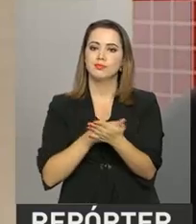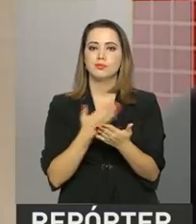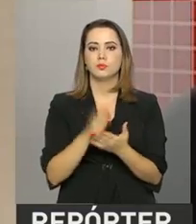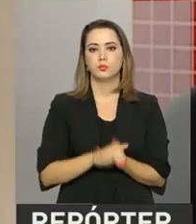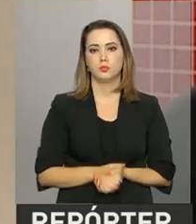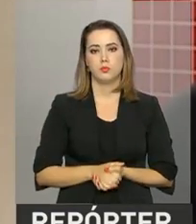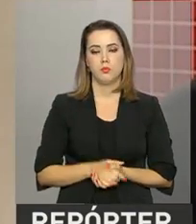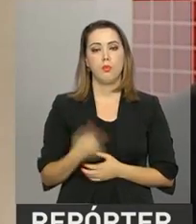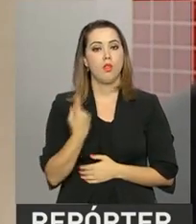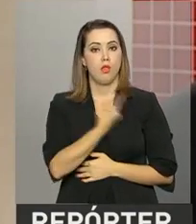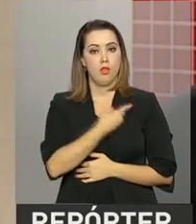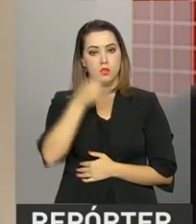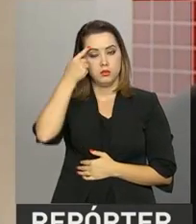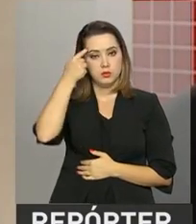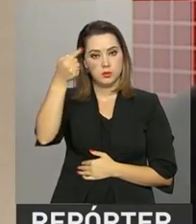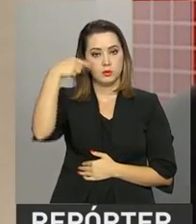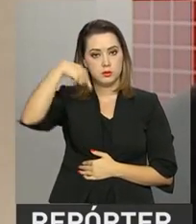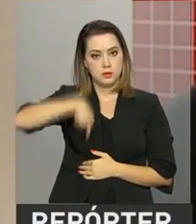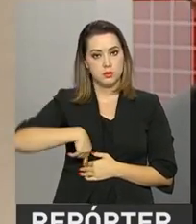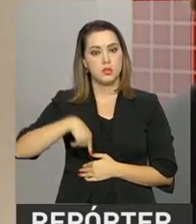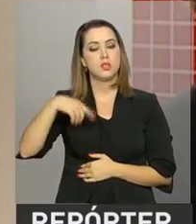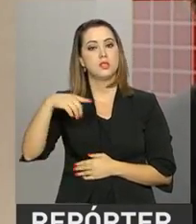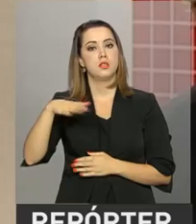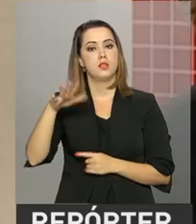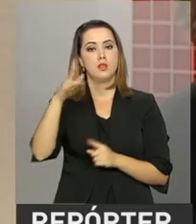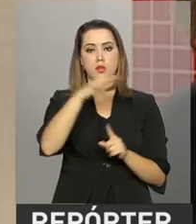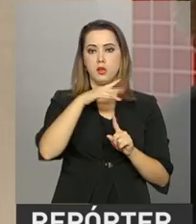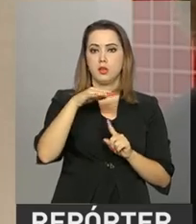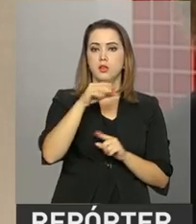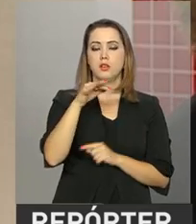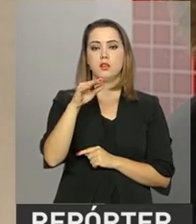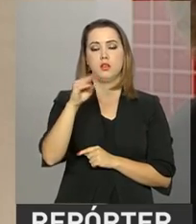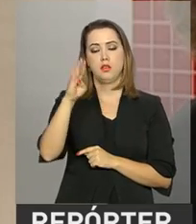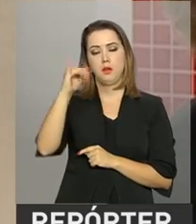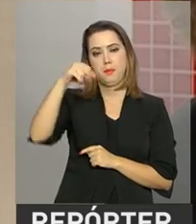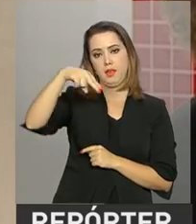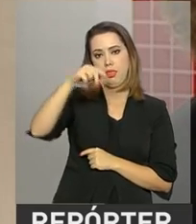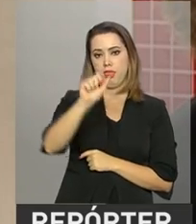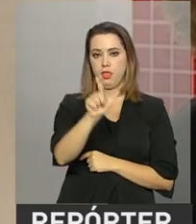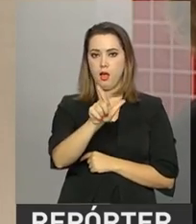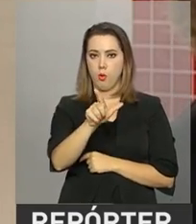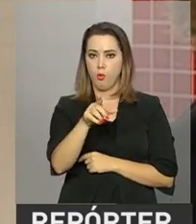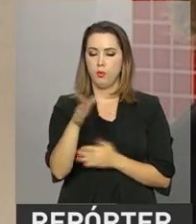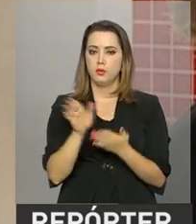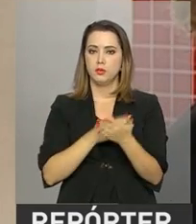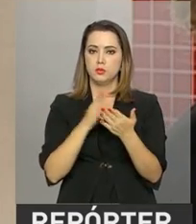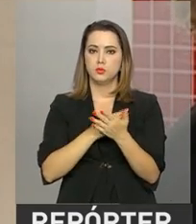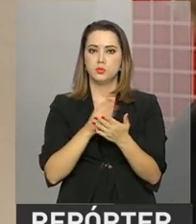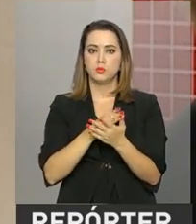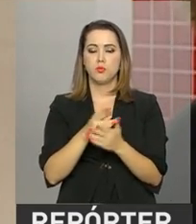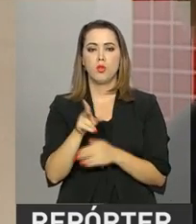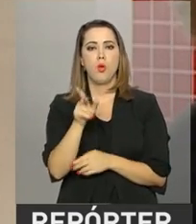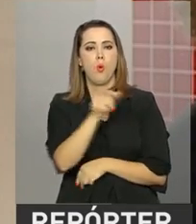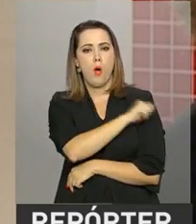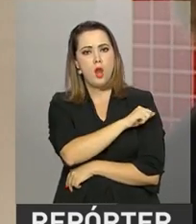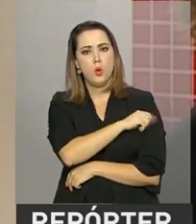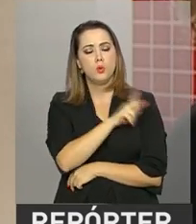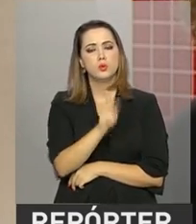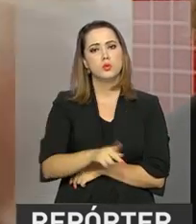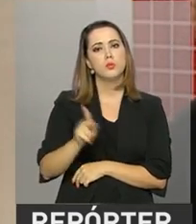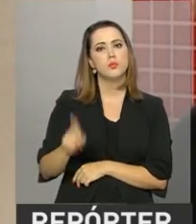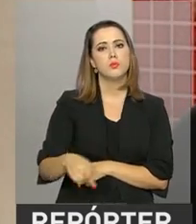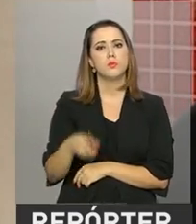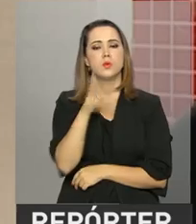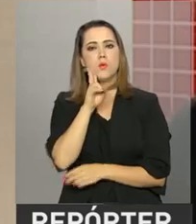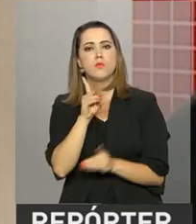A nossa ideia aqui na Feira do Livro, na Bienal do Livro, é fazer com que o aluno e o professor enxergue que alguns dos materiais que eles